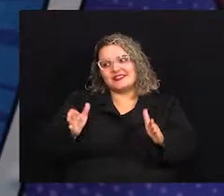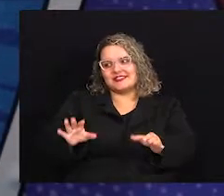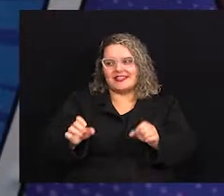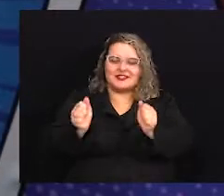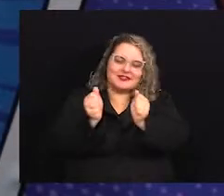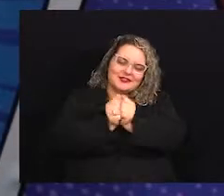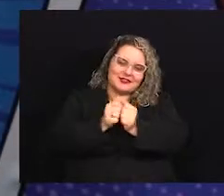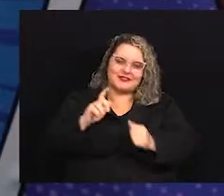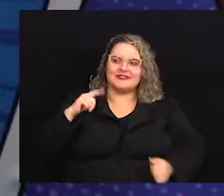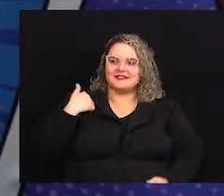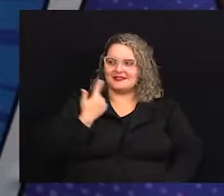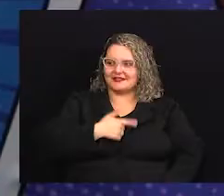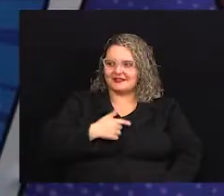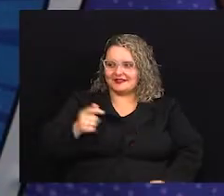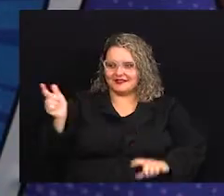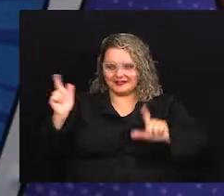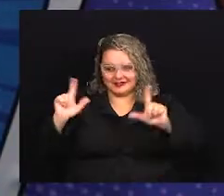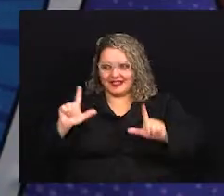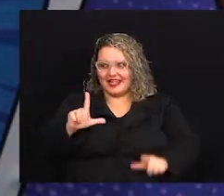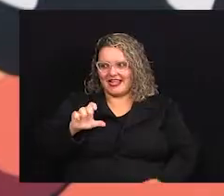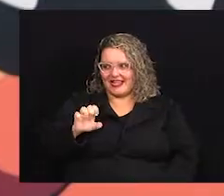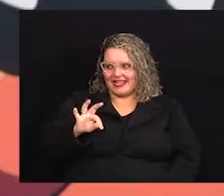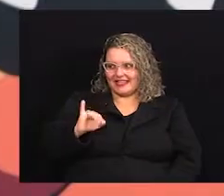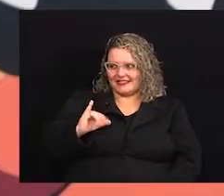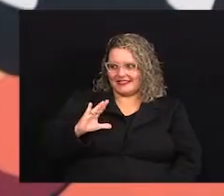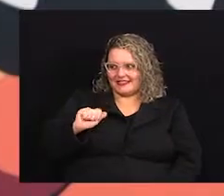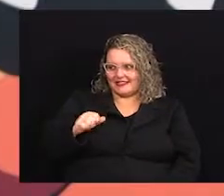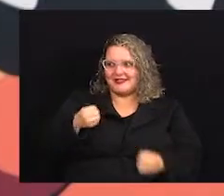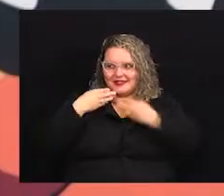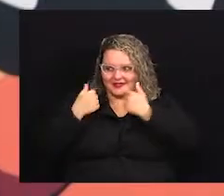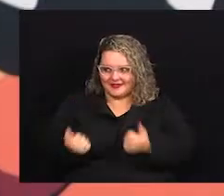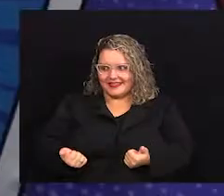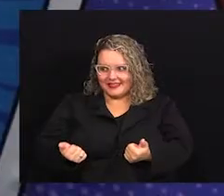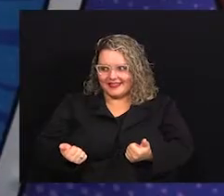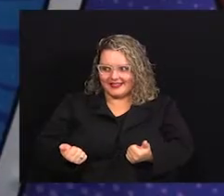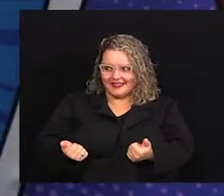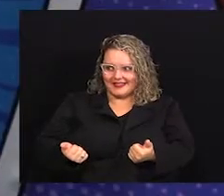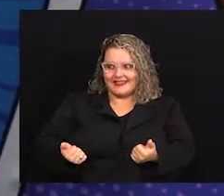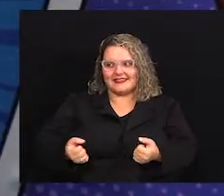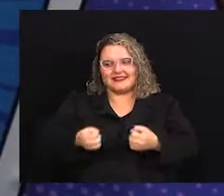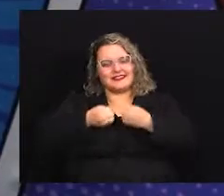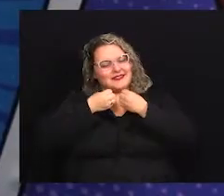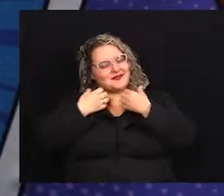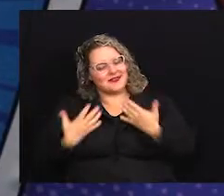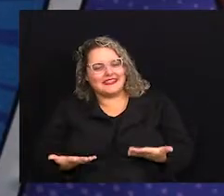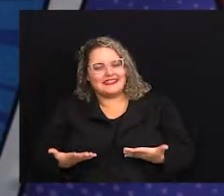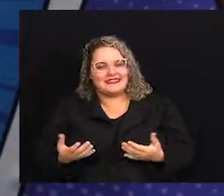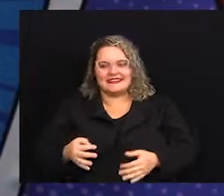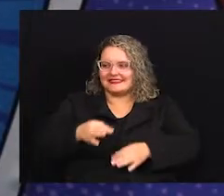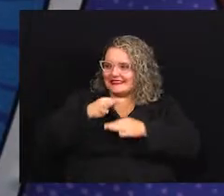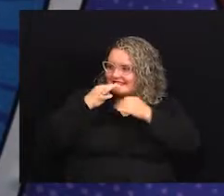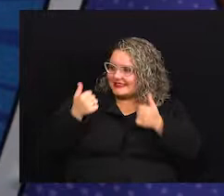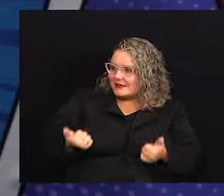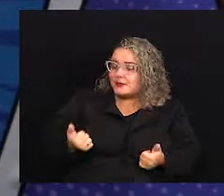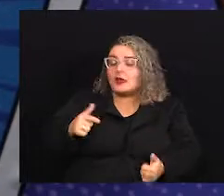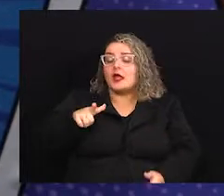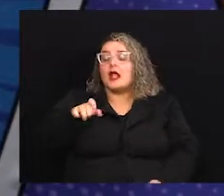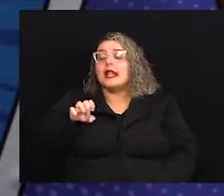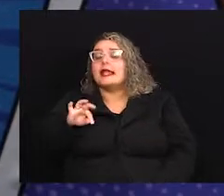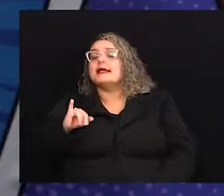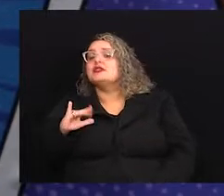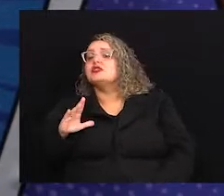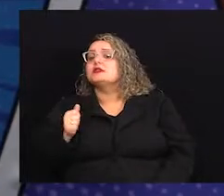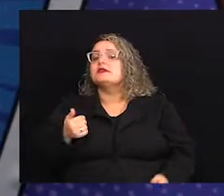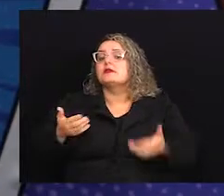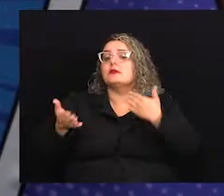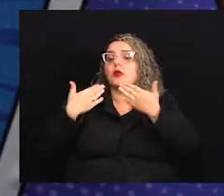aqui conectada com a gente, é a Letícia. Letícia, tudo bem, Letícia? Tudo bem. Tudo jóia. Letícia, a gente vai